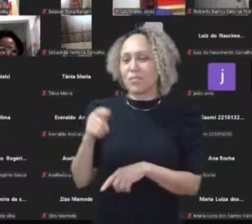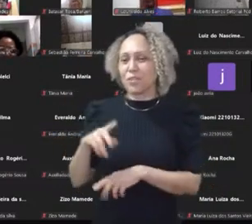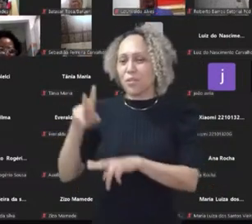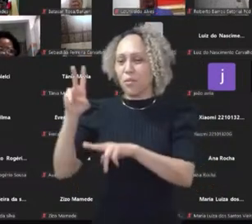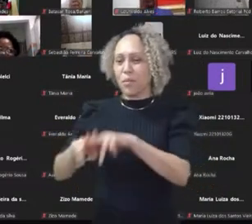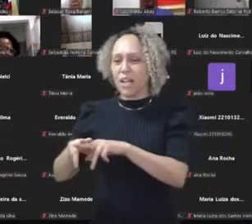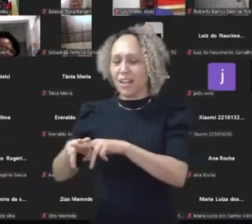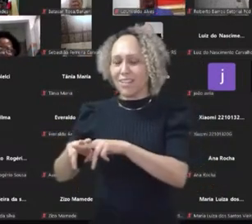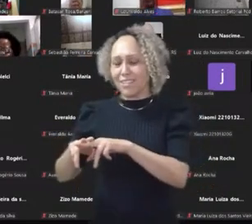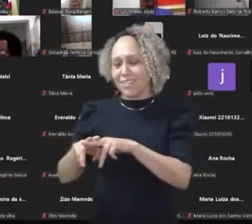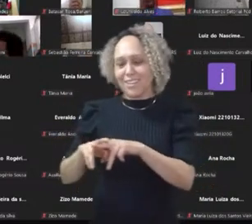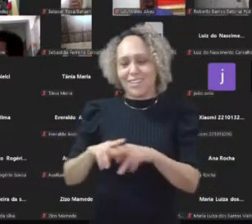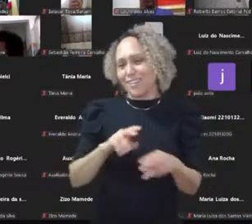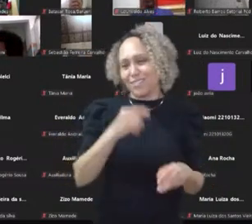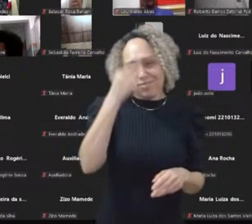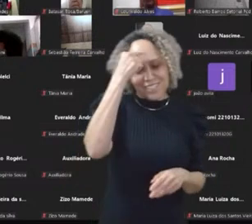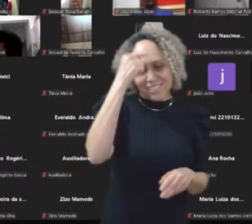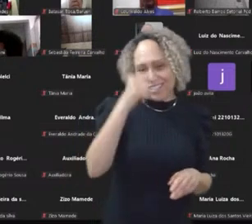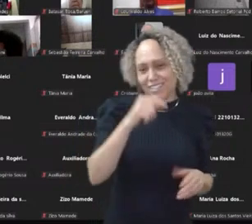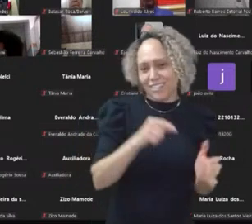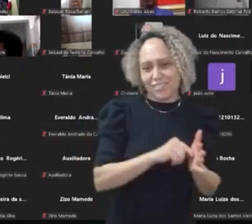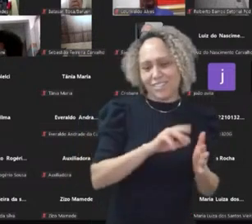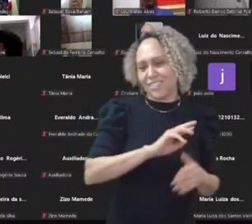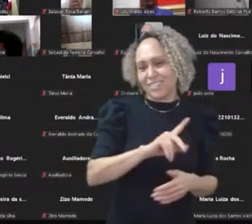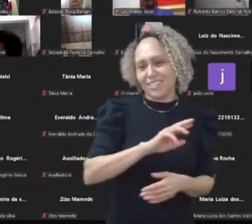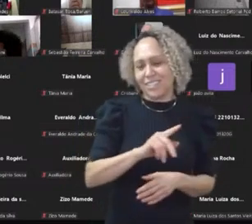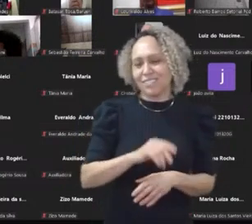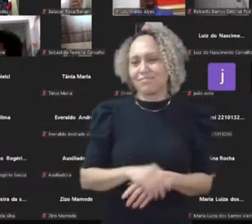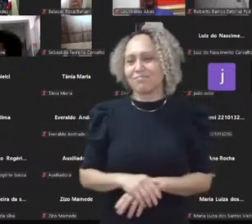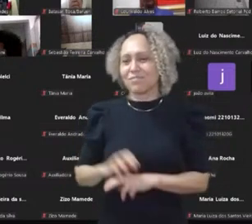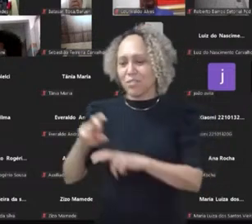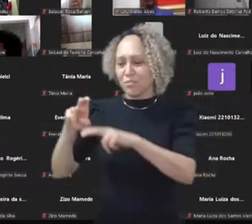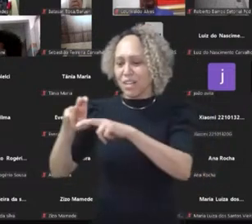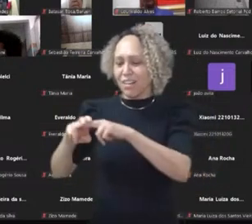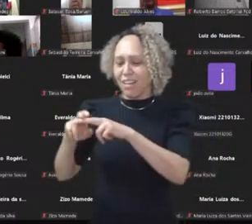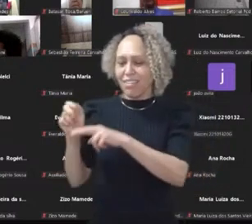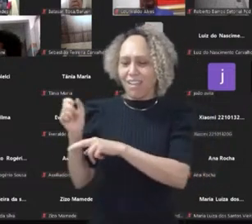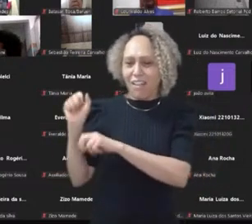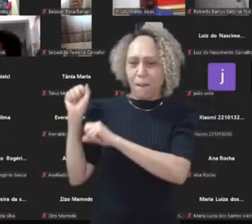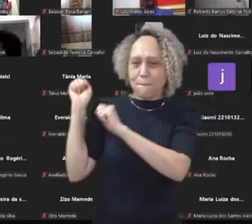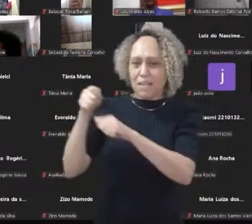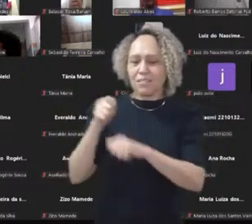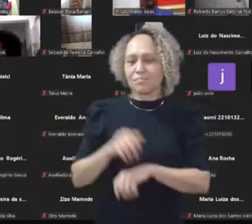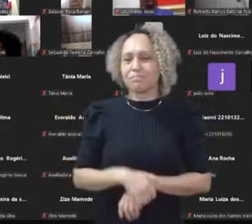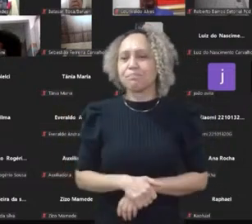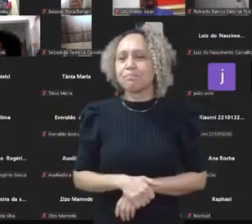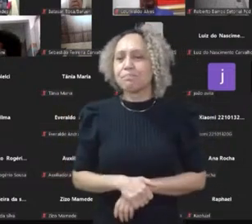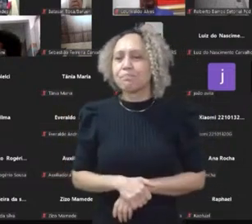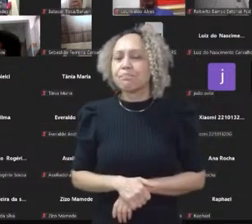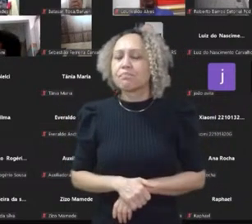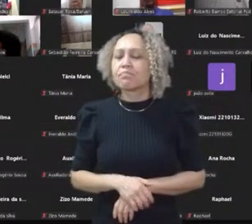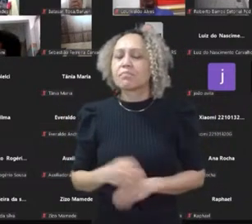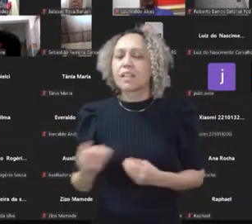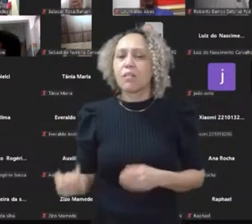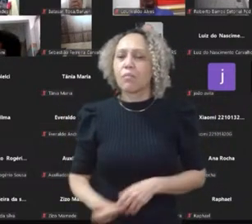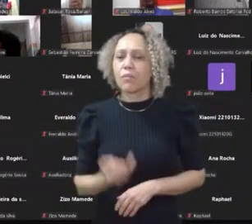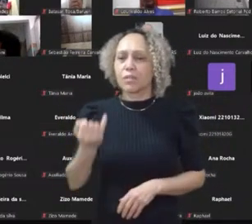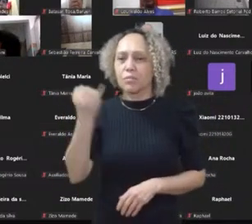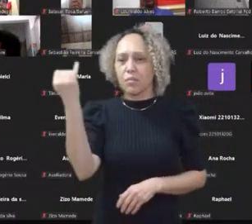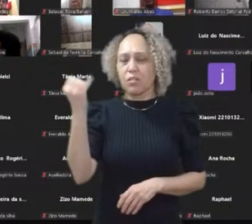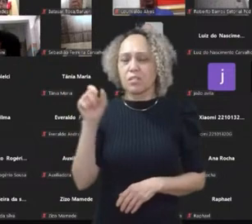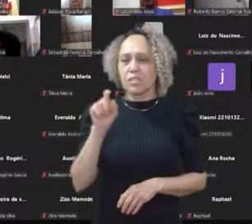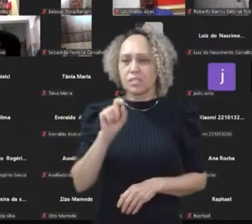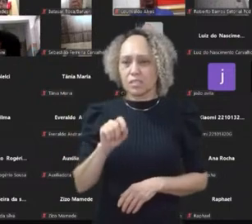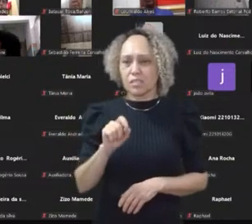saber a a priori O que é que o que é que vai dominar então é muito importante nisso